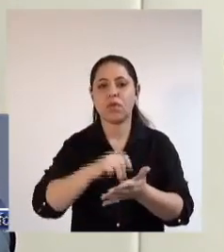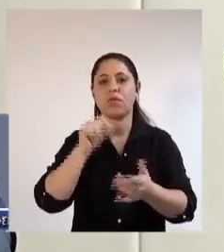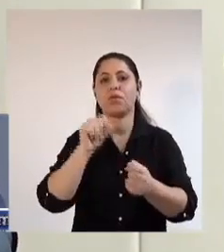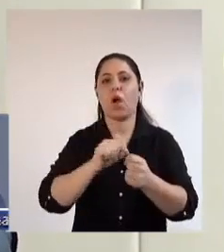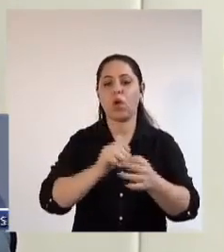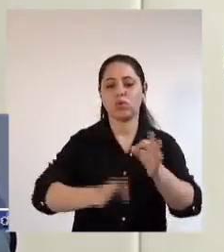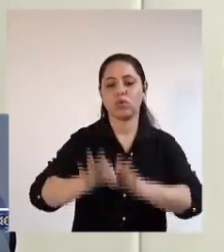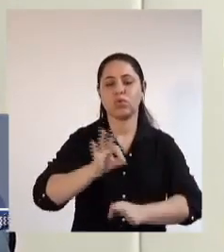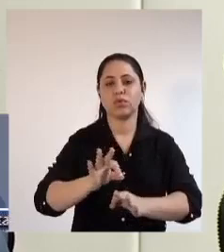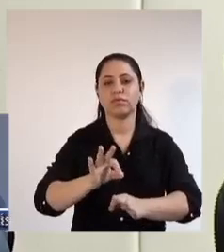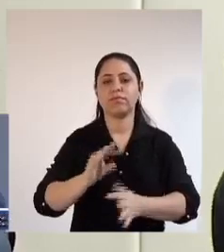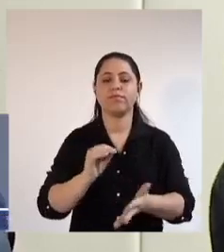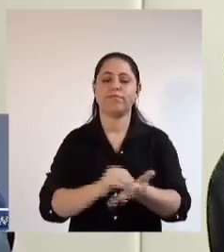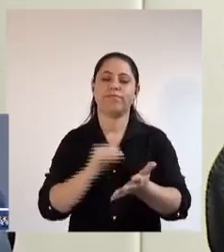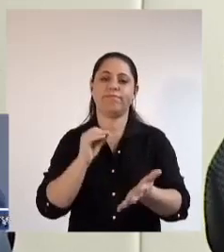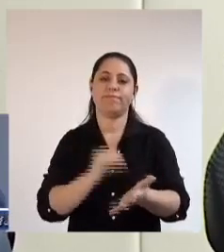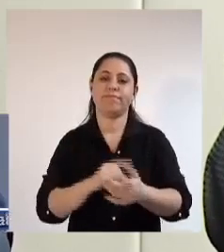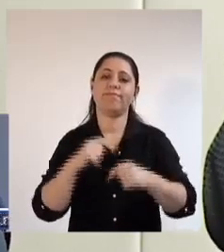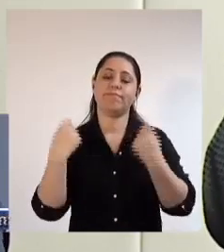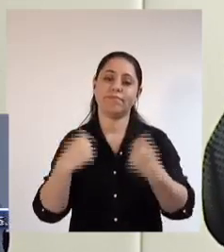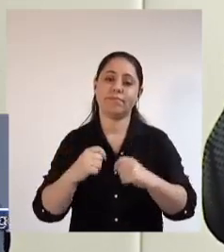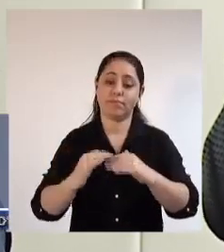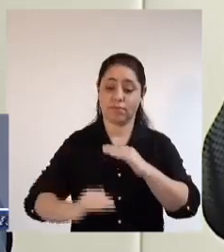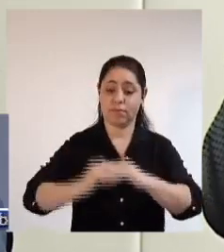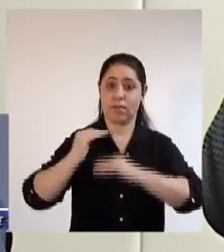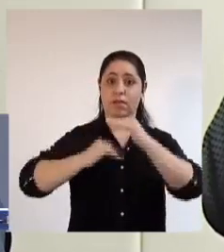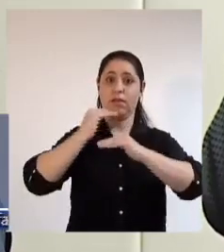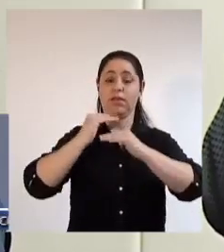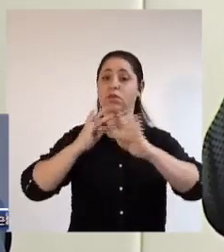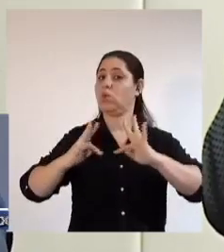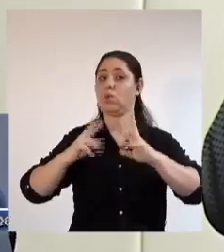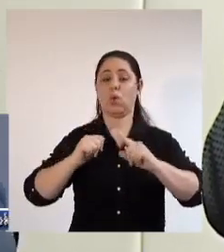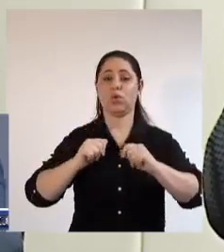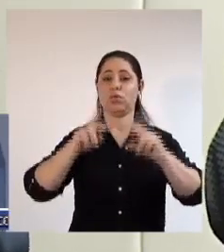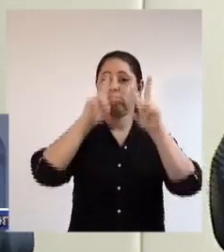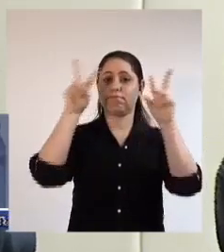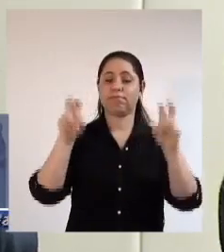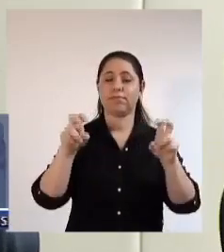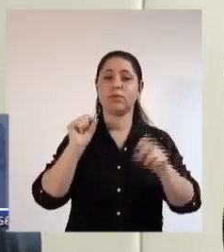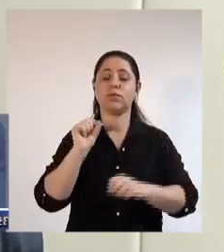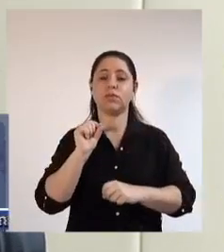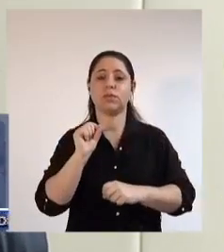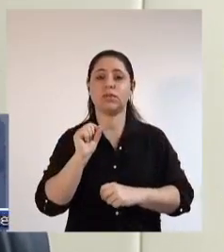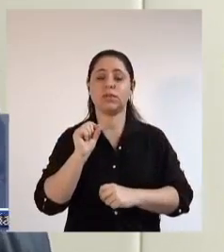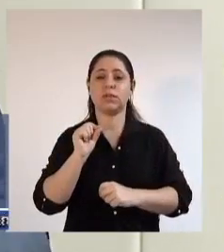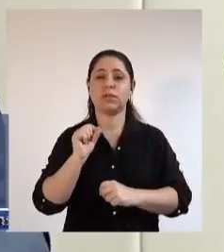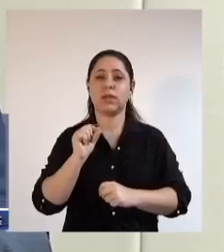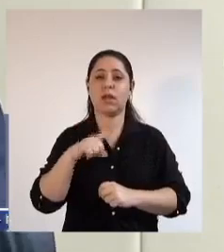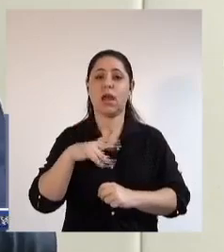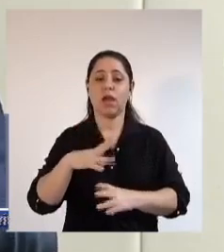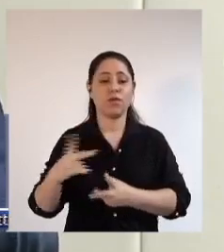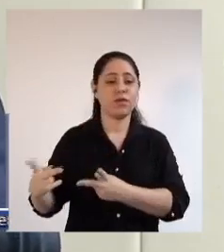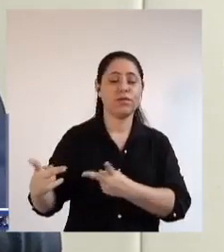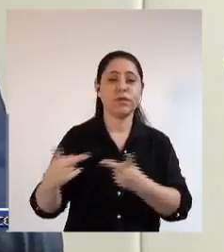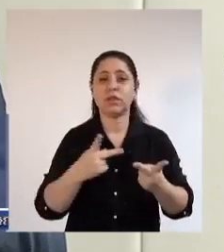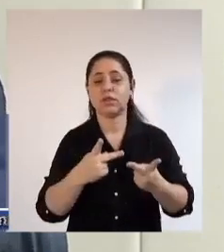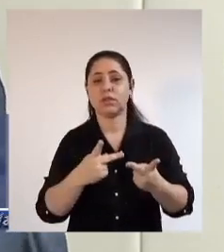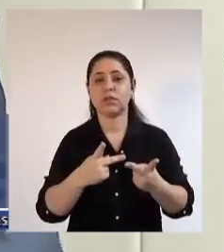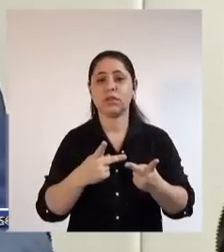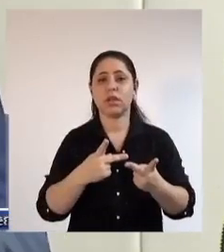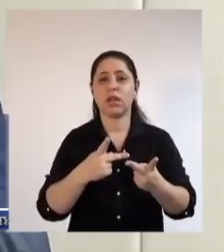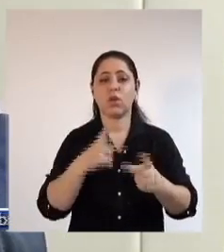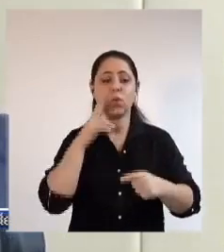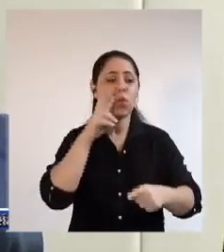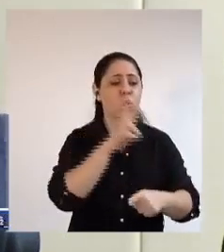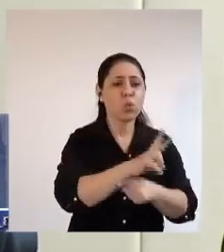fundamental para que a gente consiga avançar em todos os aspectos né na na visitação na